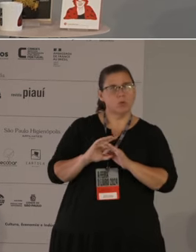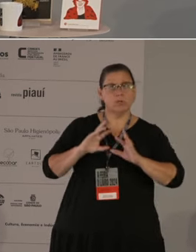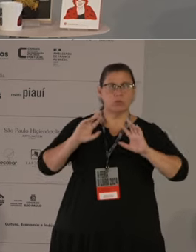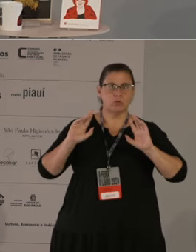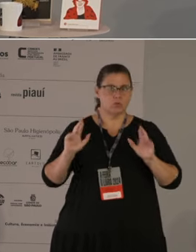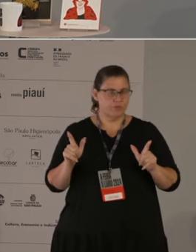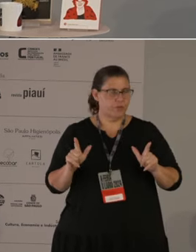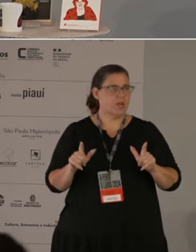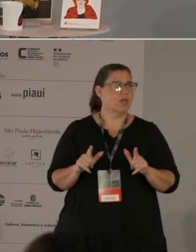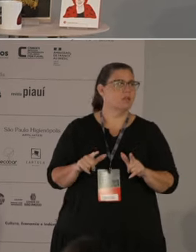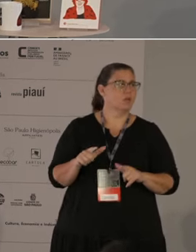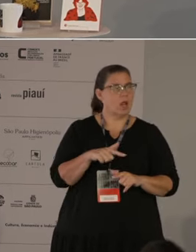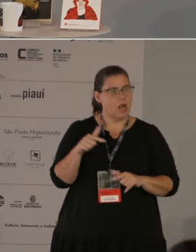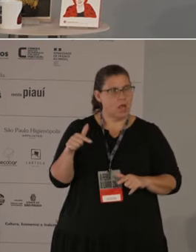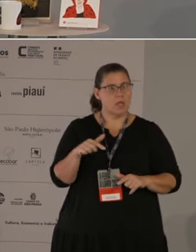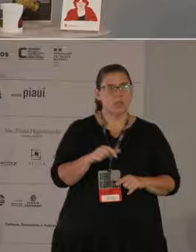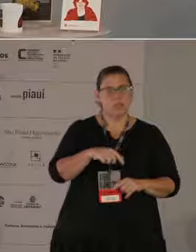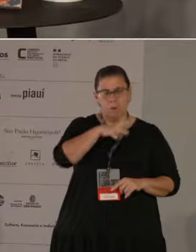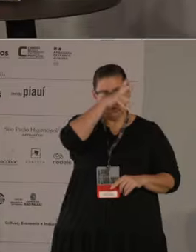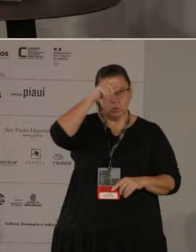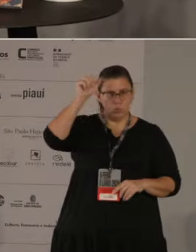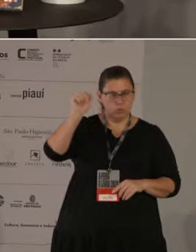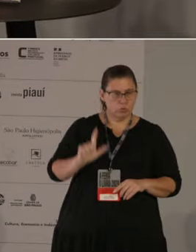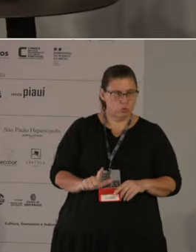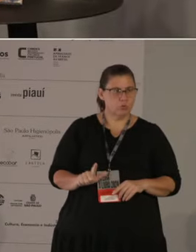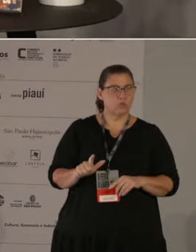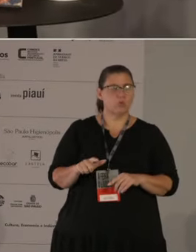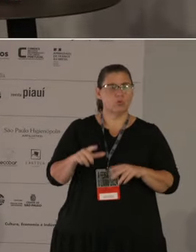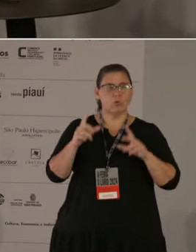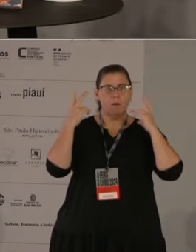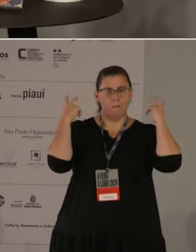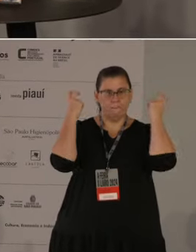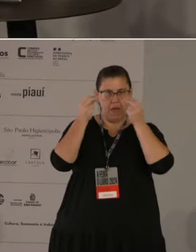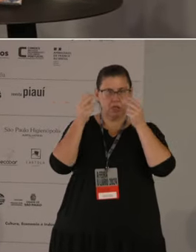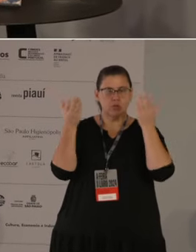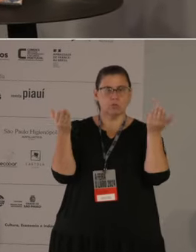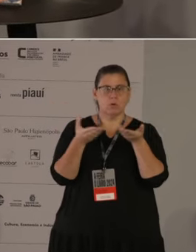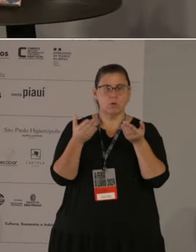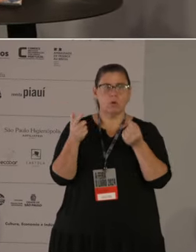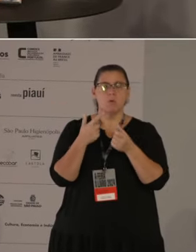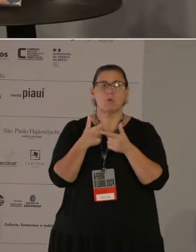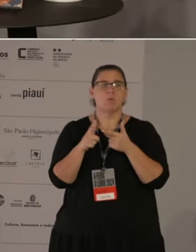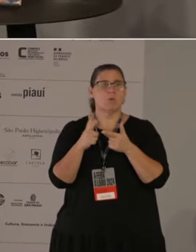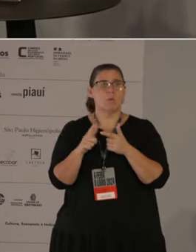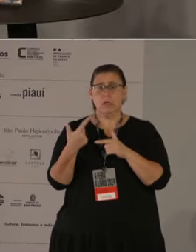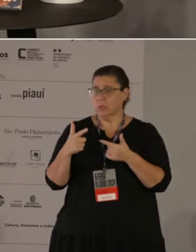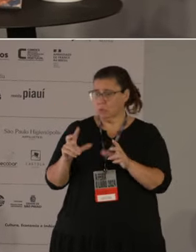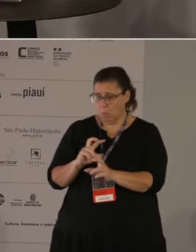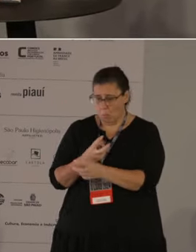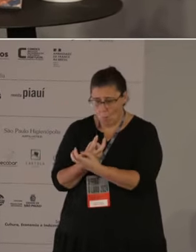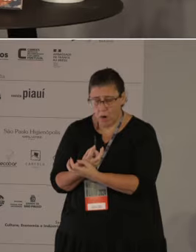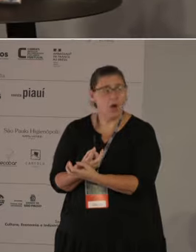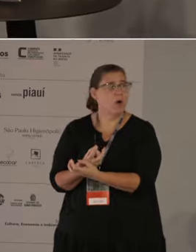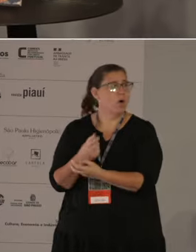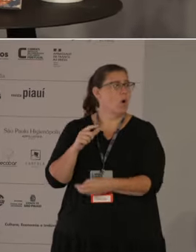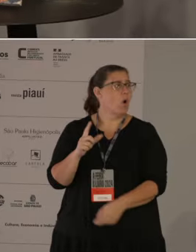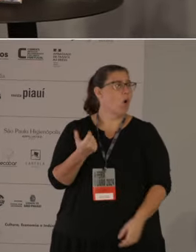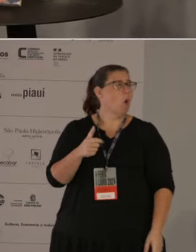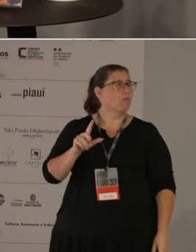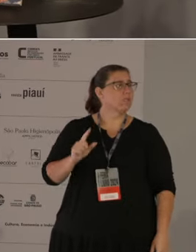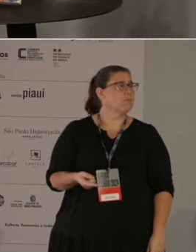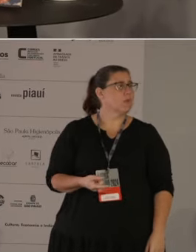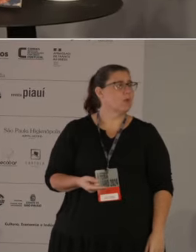do Mato Grosso, no México agora, né, 26 mil. O problema é que a gente não tem nenhum esqueleto com mais de,